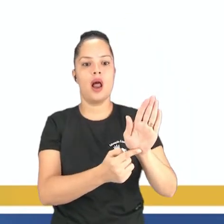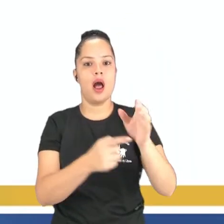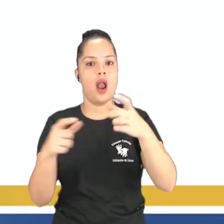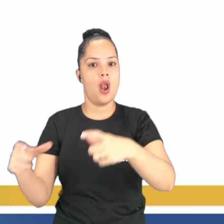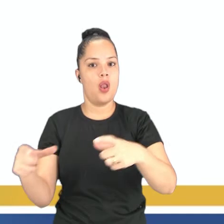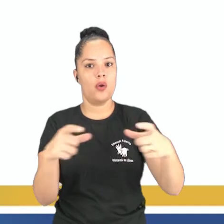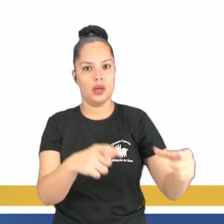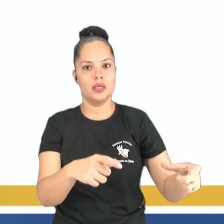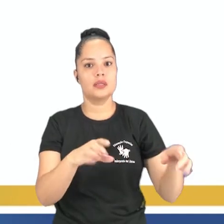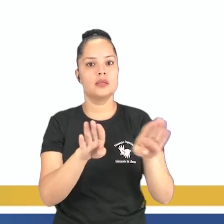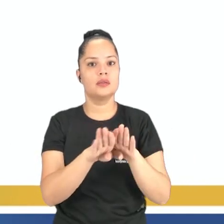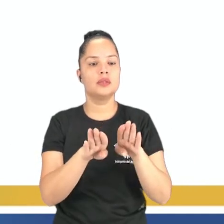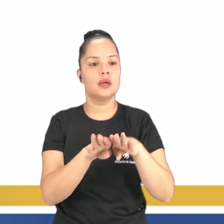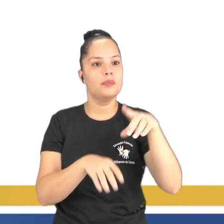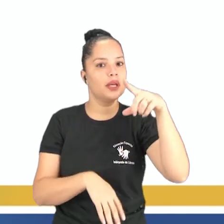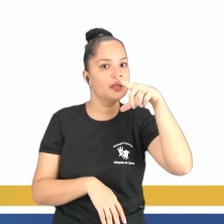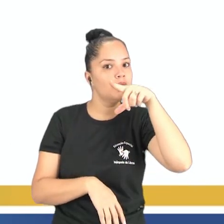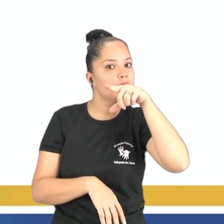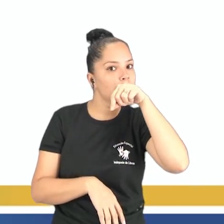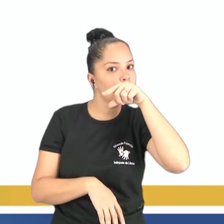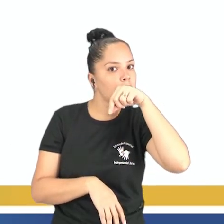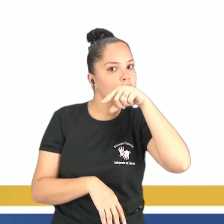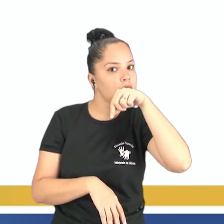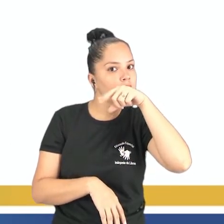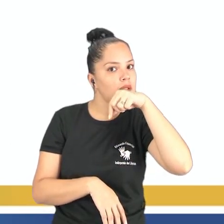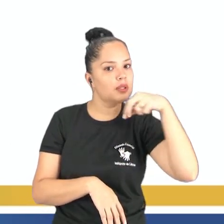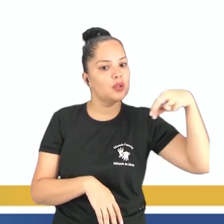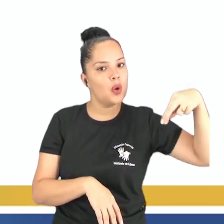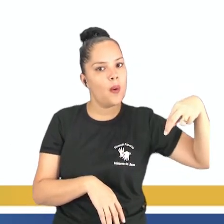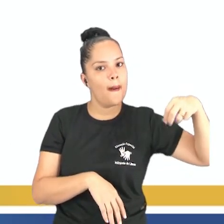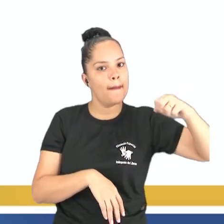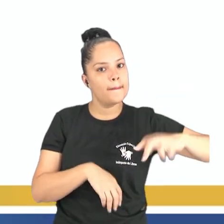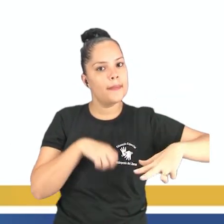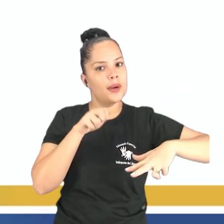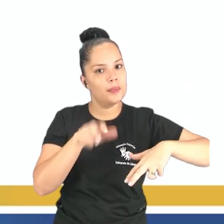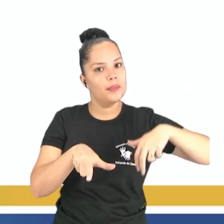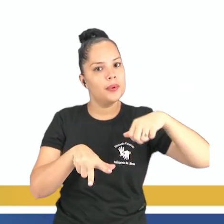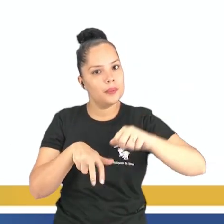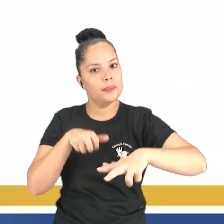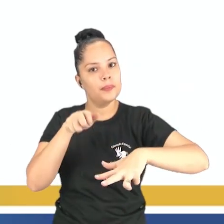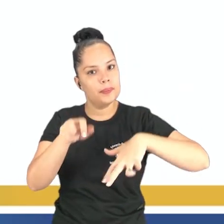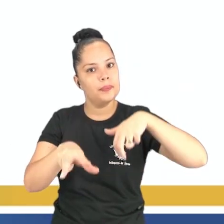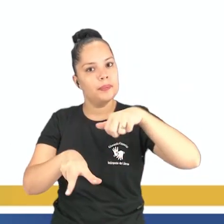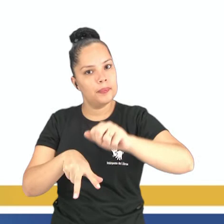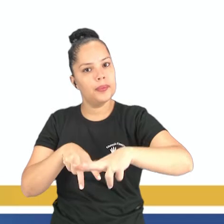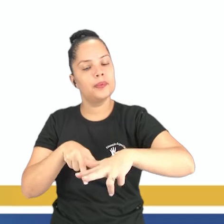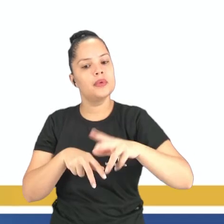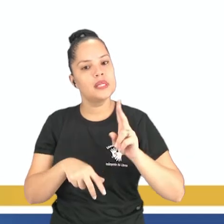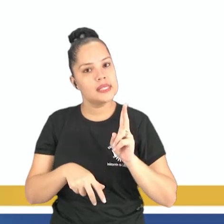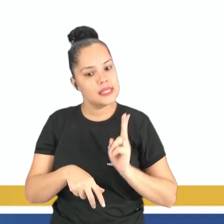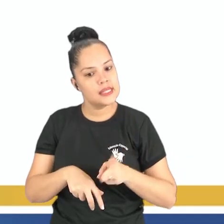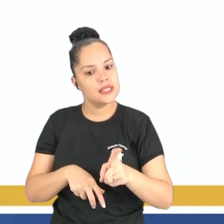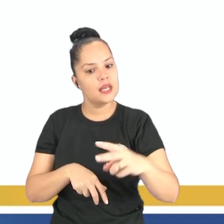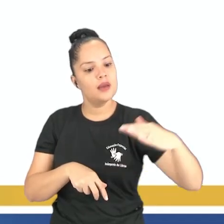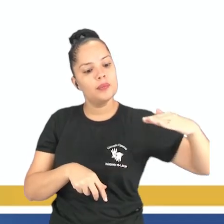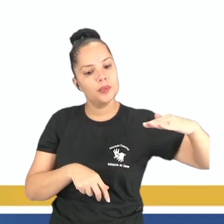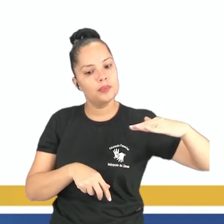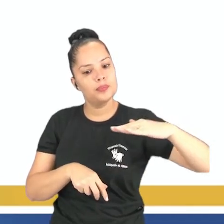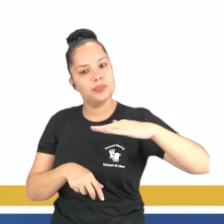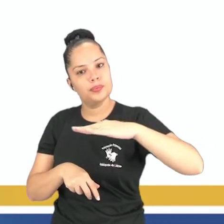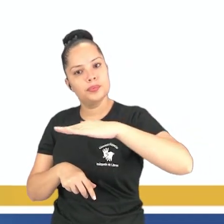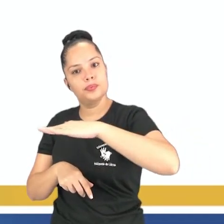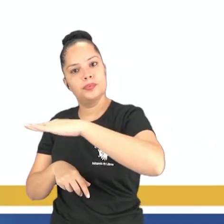passarinho se movendo sempre à mesma distância, né? Observando aí a amplitude, né? Observando essa